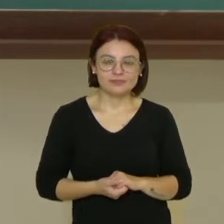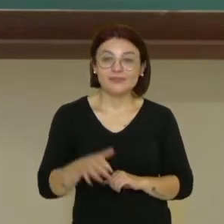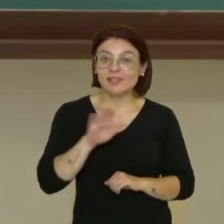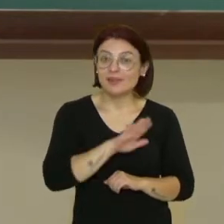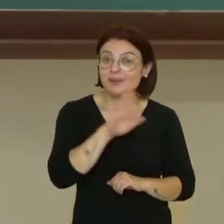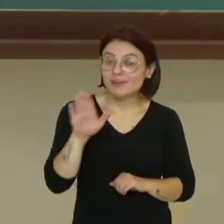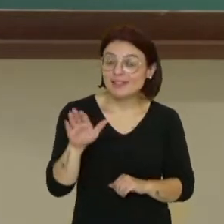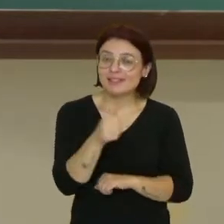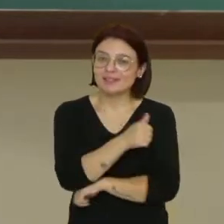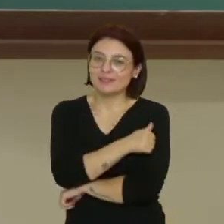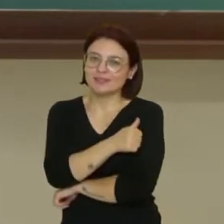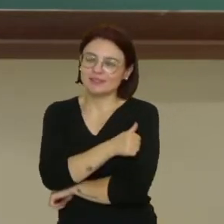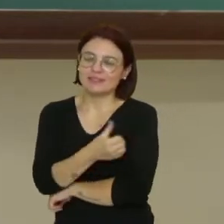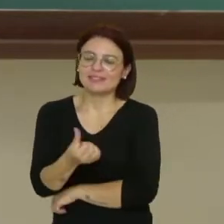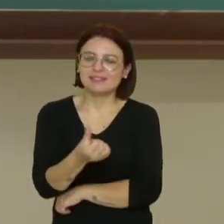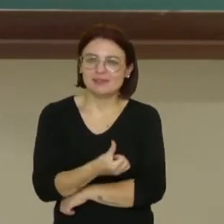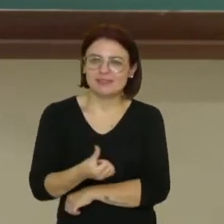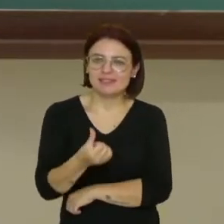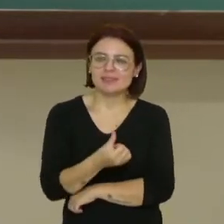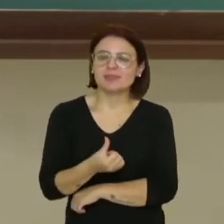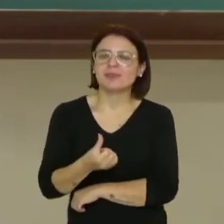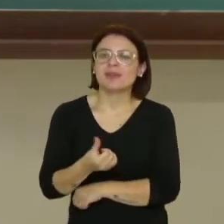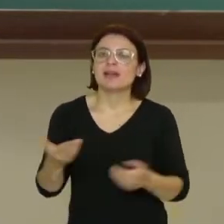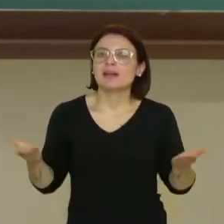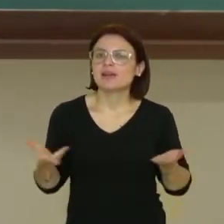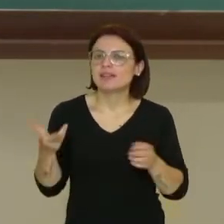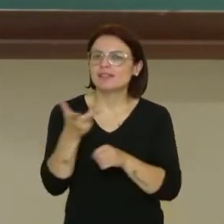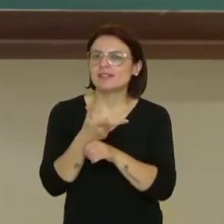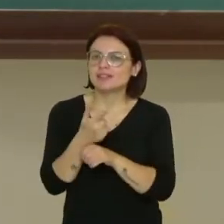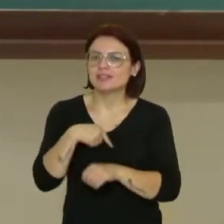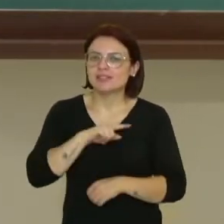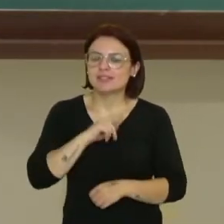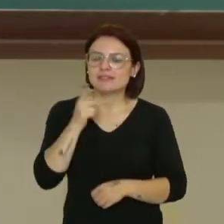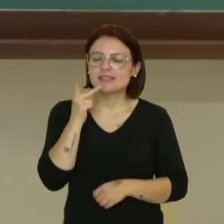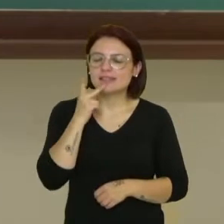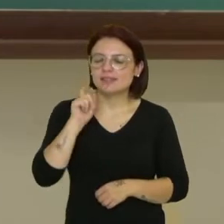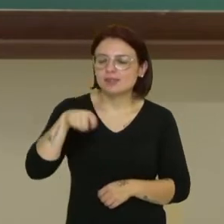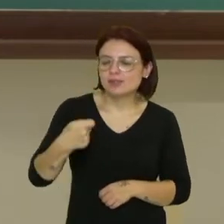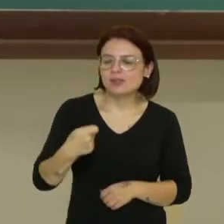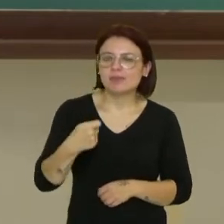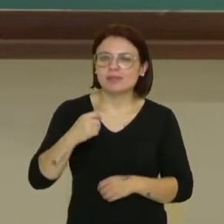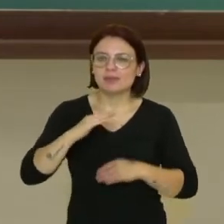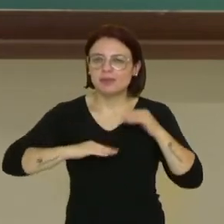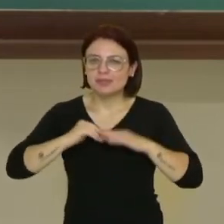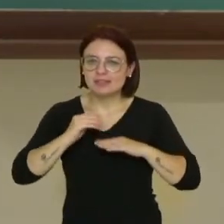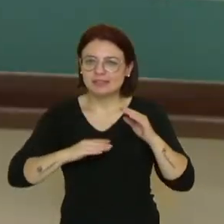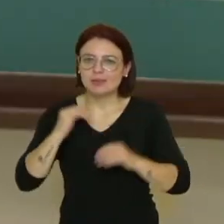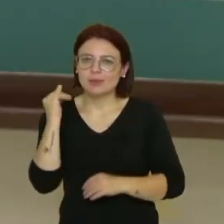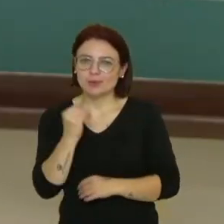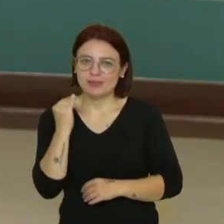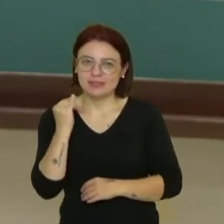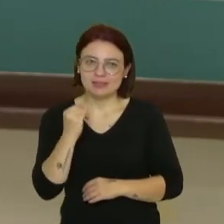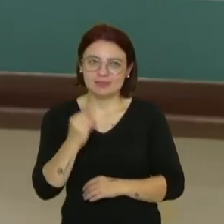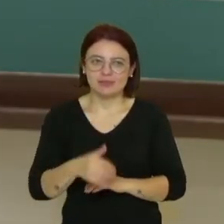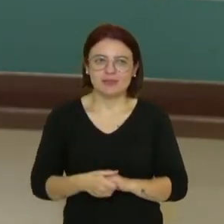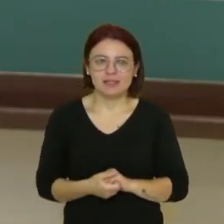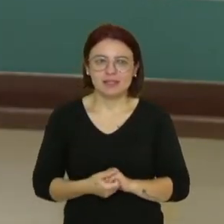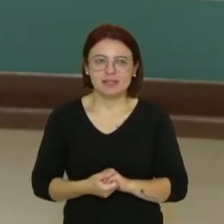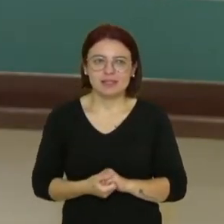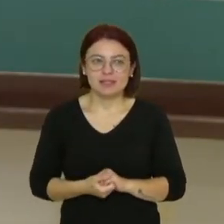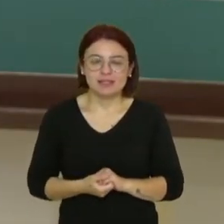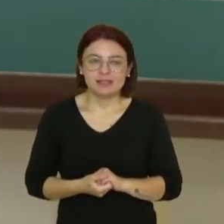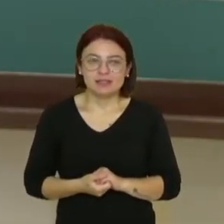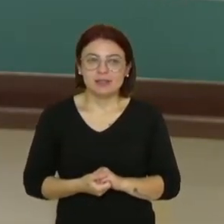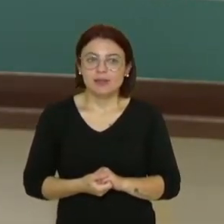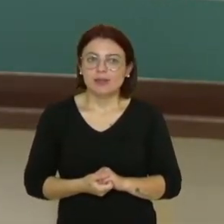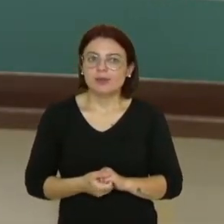Olá, estudantes do sexto ano. Neste vídeo vamos falar sobre produção de crônica. Acompanhe comigo. Bom, o que